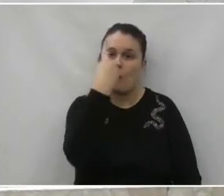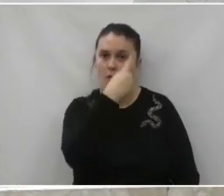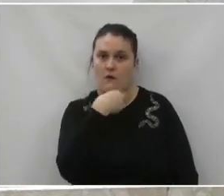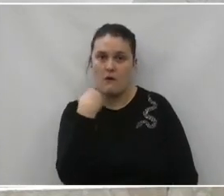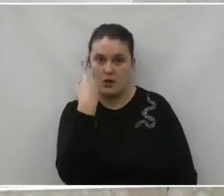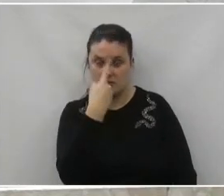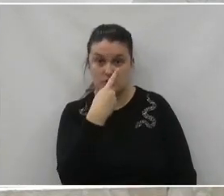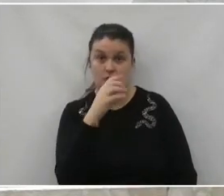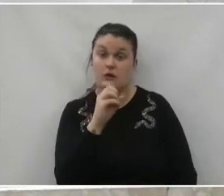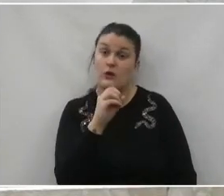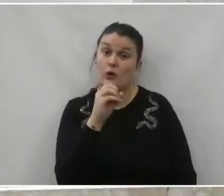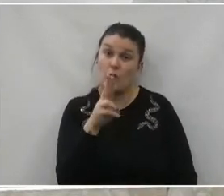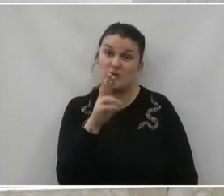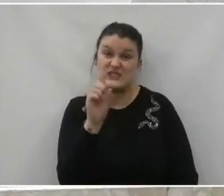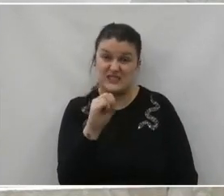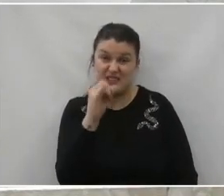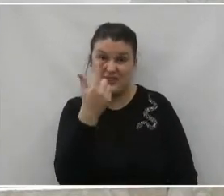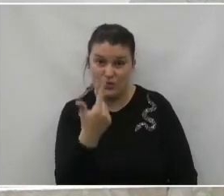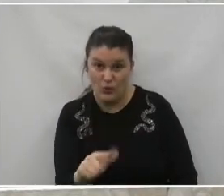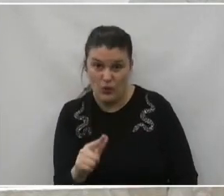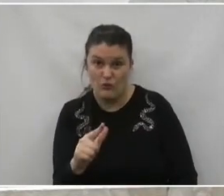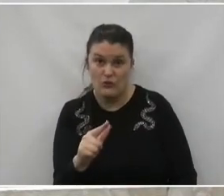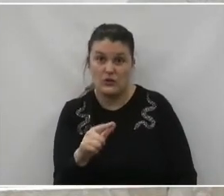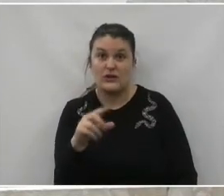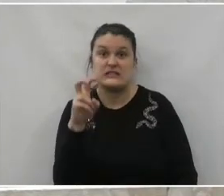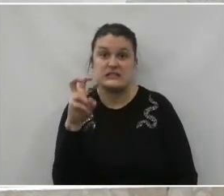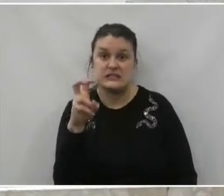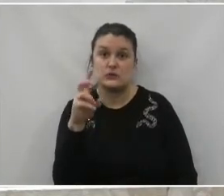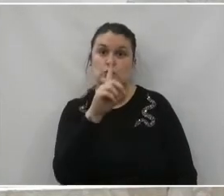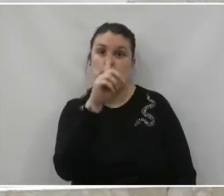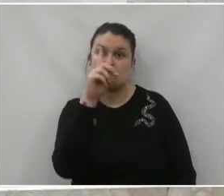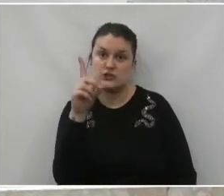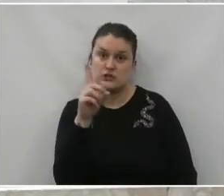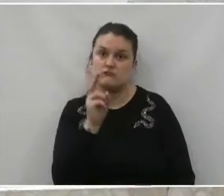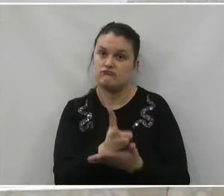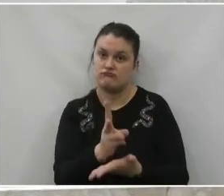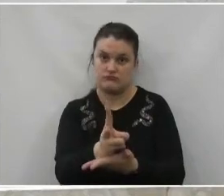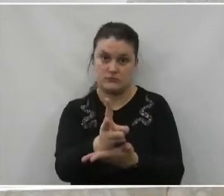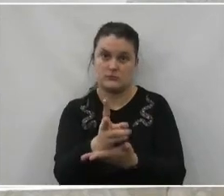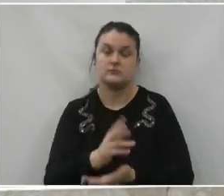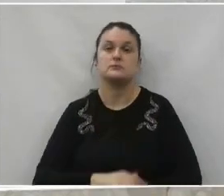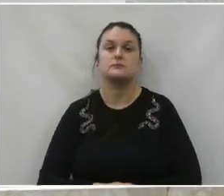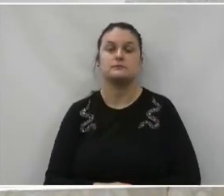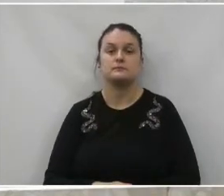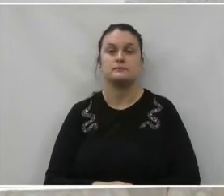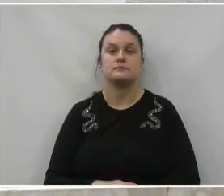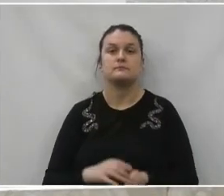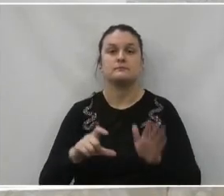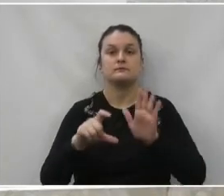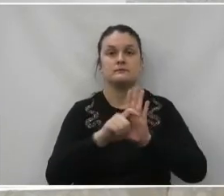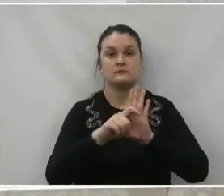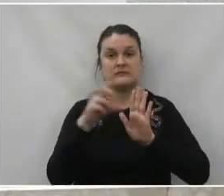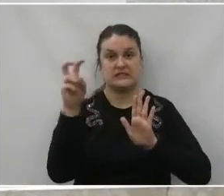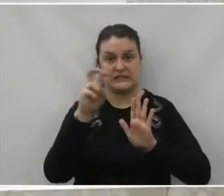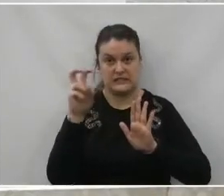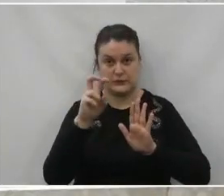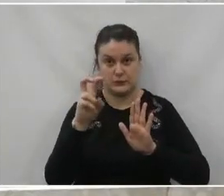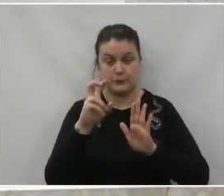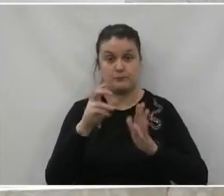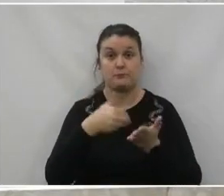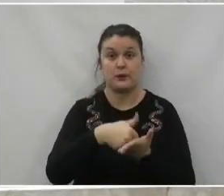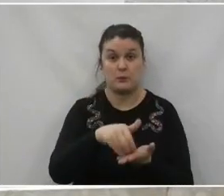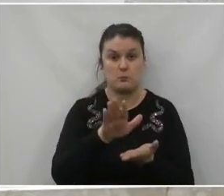horas, ou, em caso de reincidência, de até 5 dias consecutivos. Parágrafo 5º. A